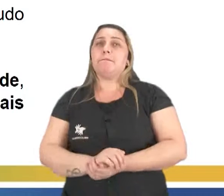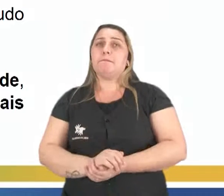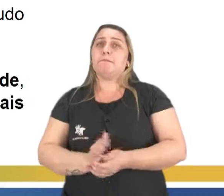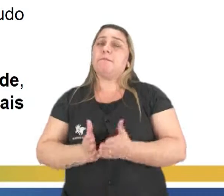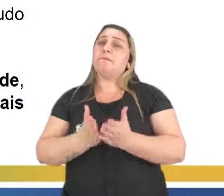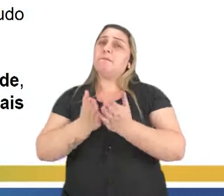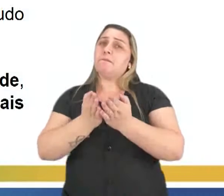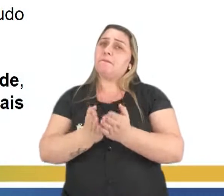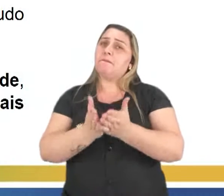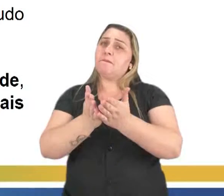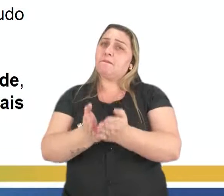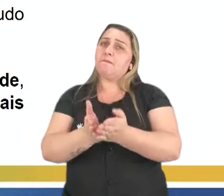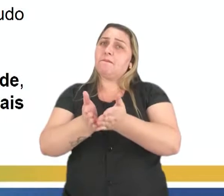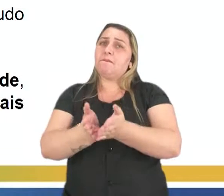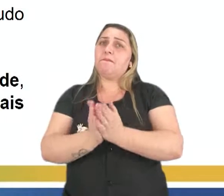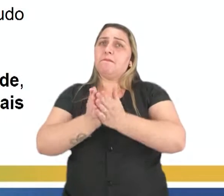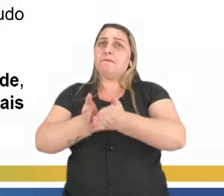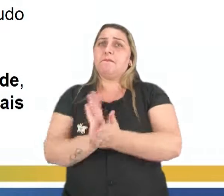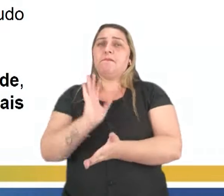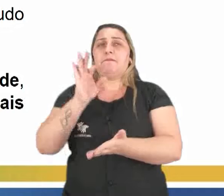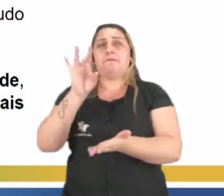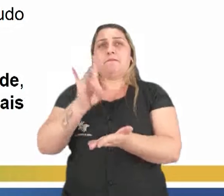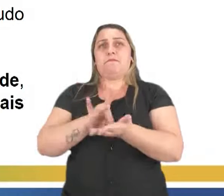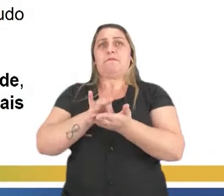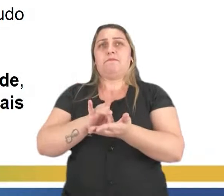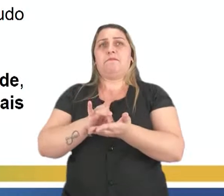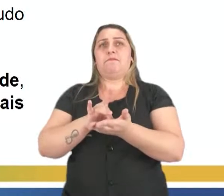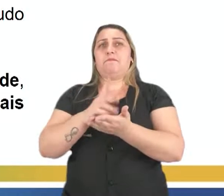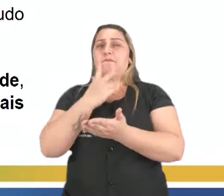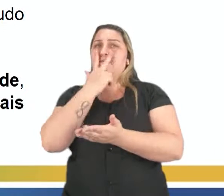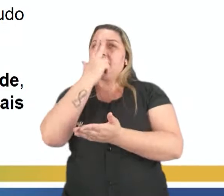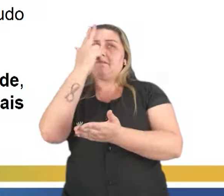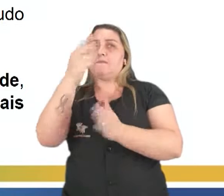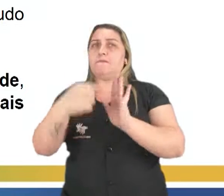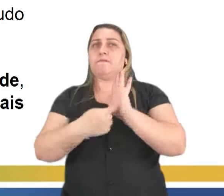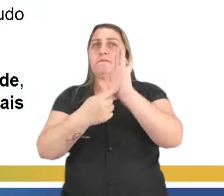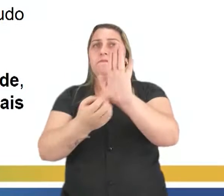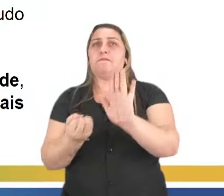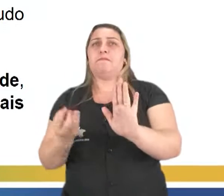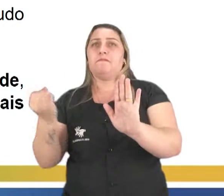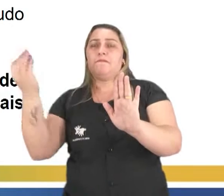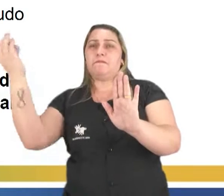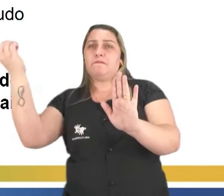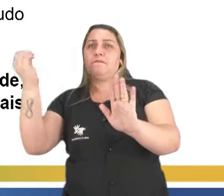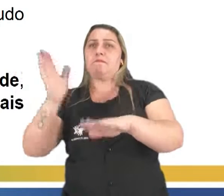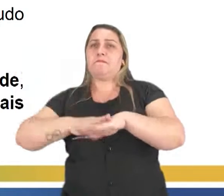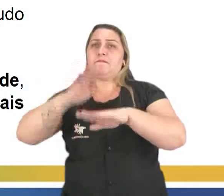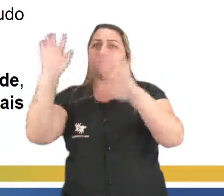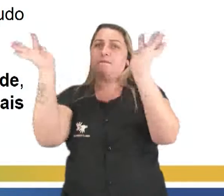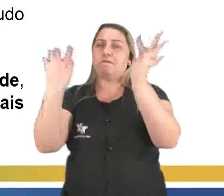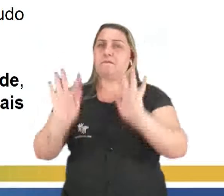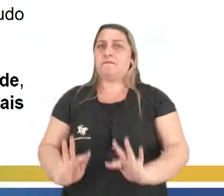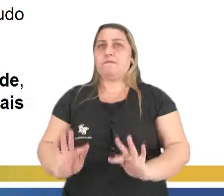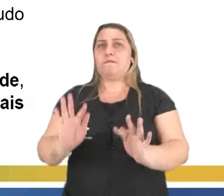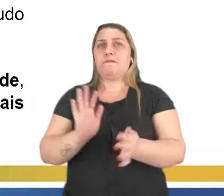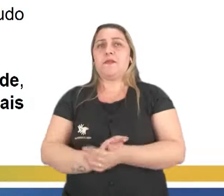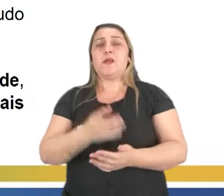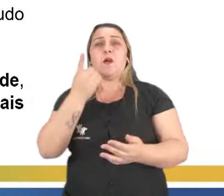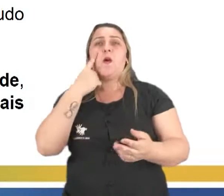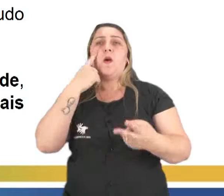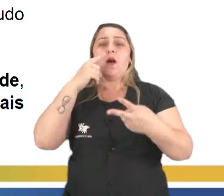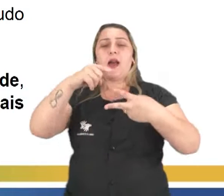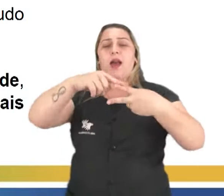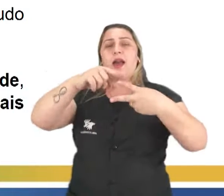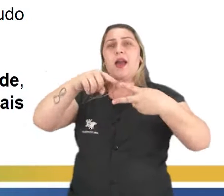o navio navegava firme, tudo parecendo indicar que a viagem seria das mais felizes.